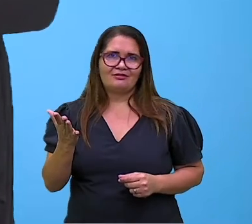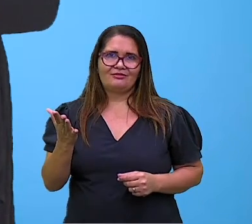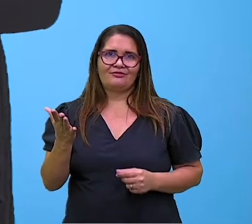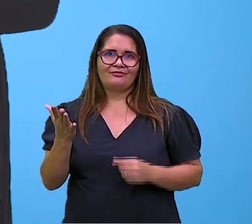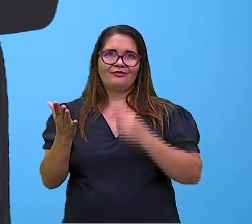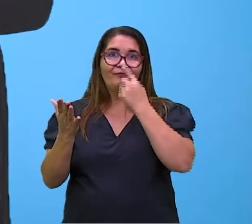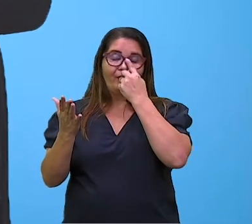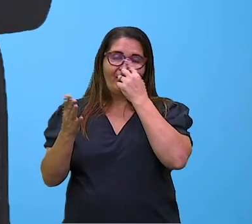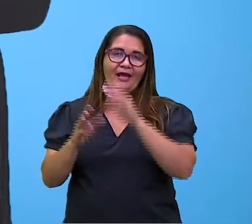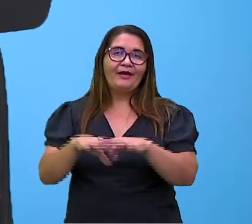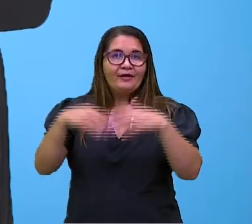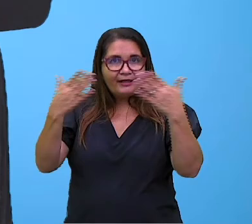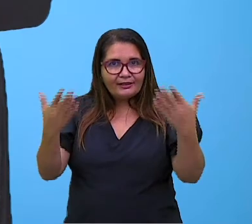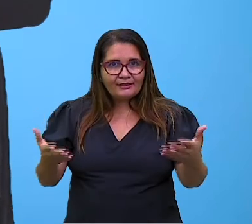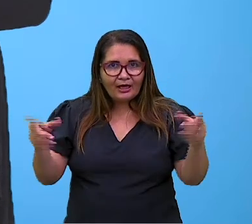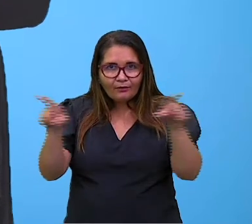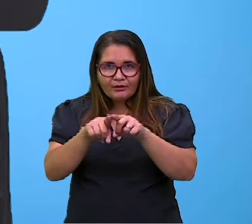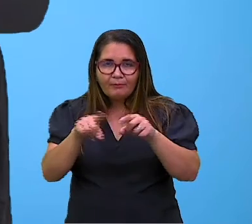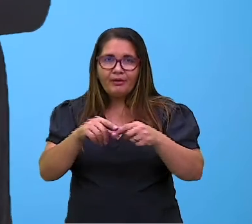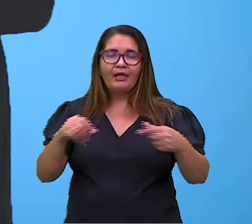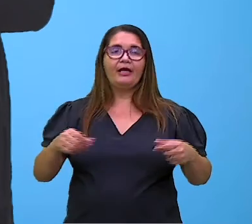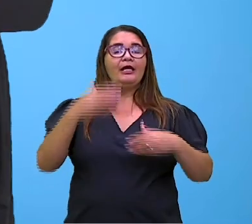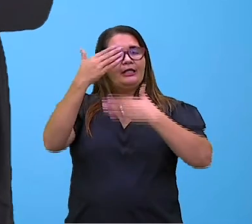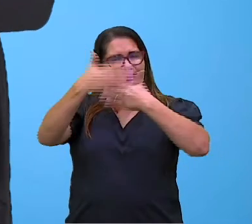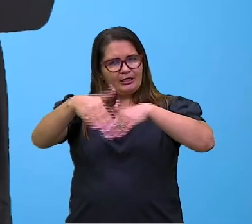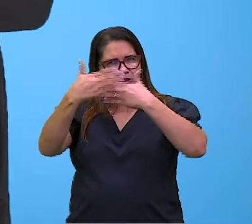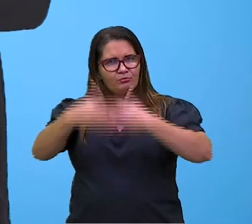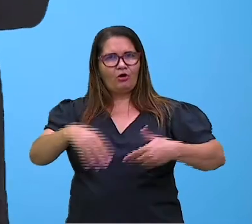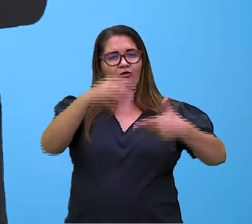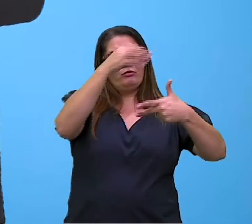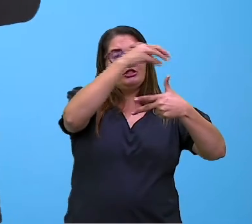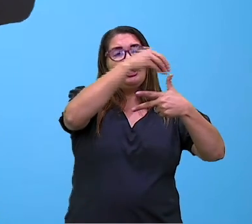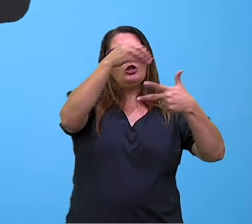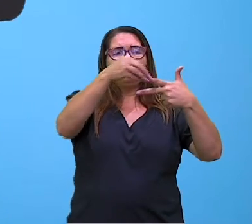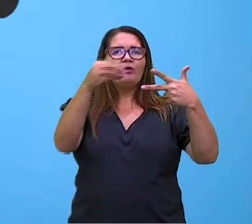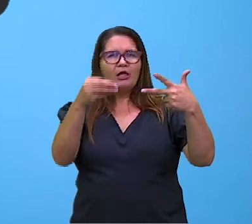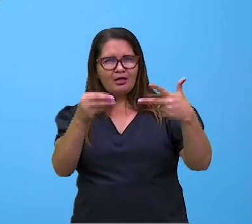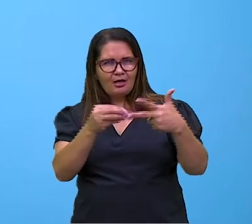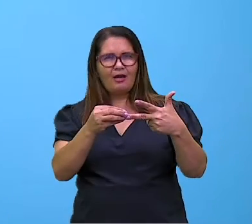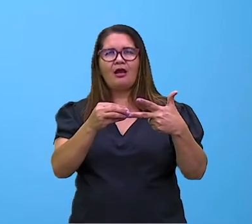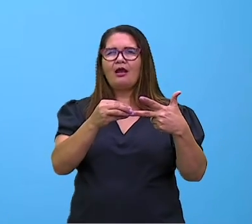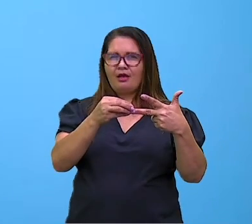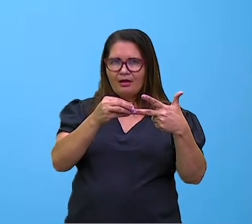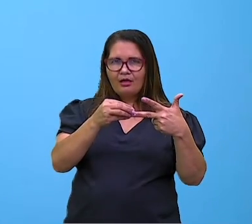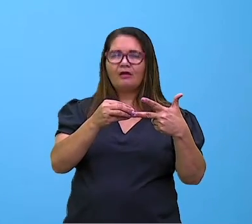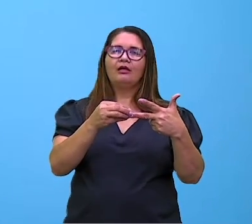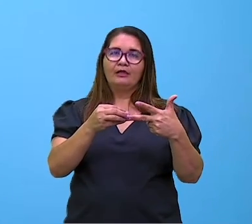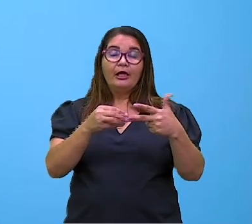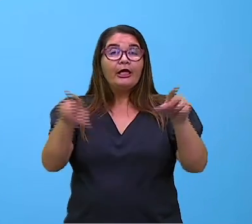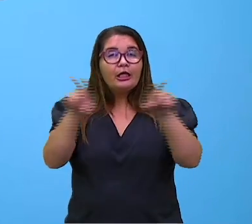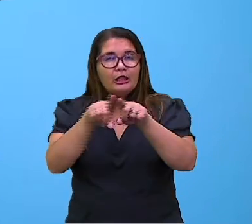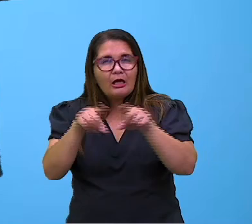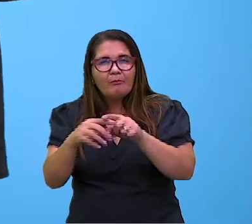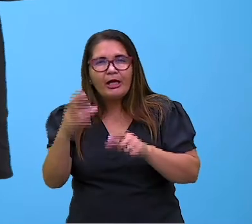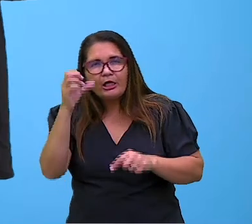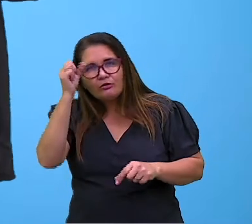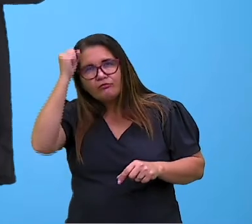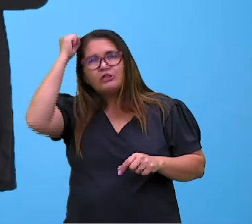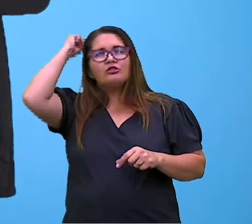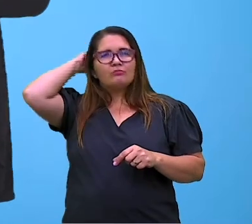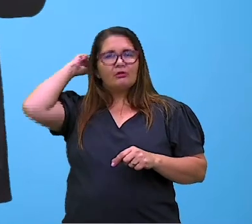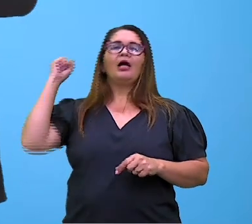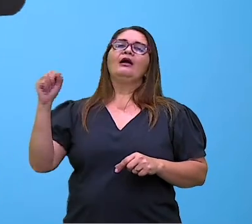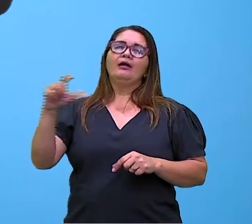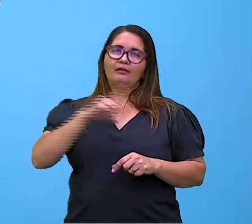no Enem, nessas outras provas que terão aí à frente. Então, às vezes, uma tirinha que coloca lá